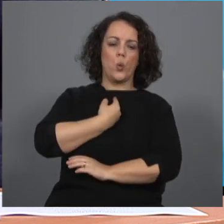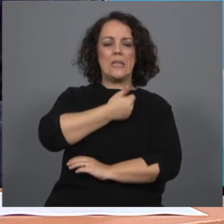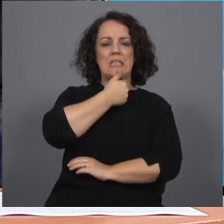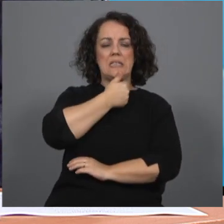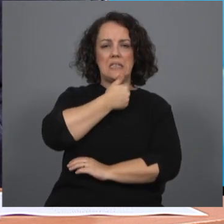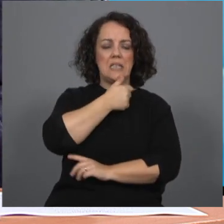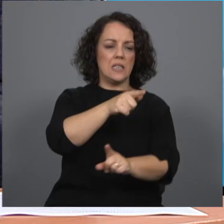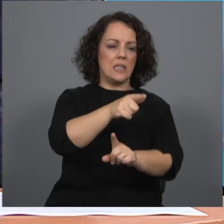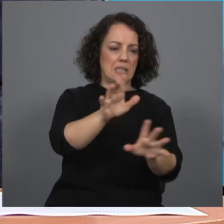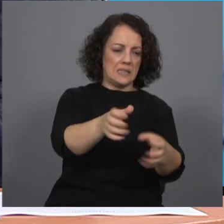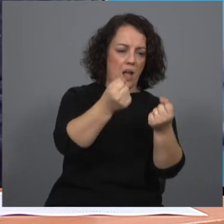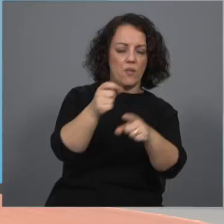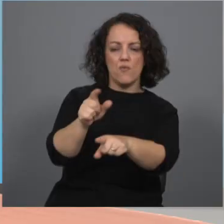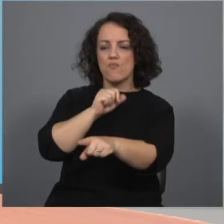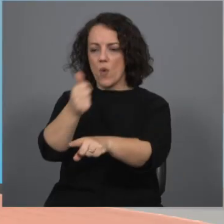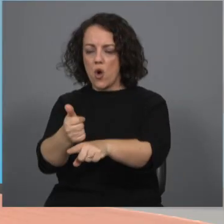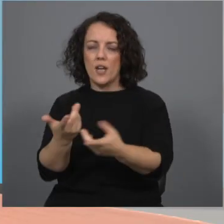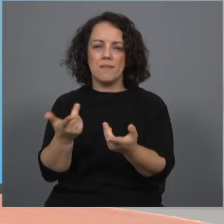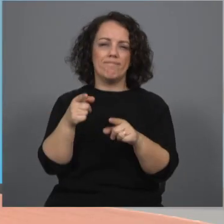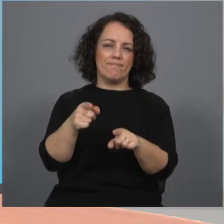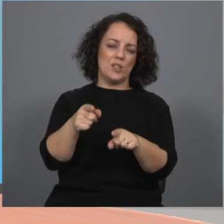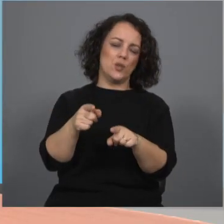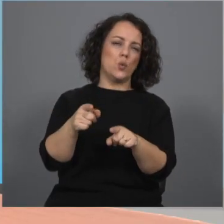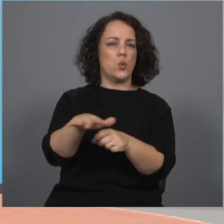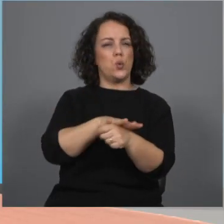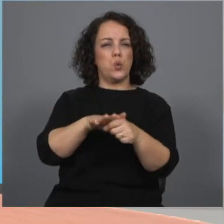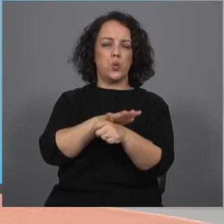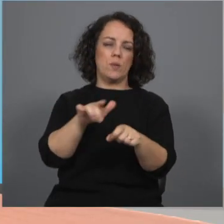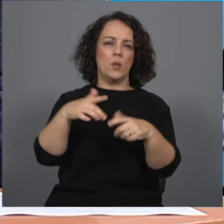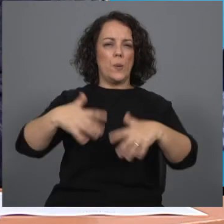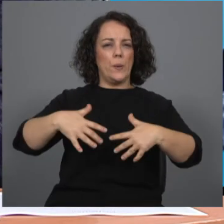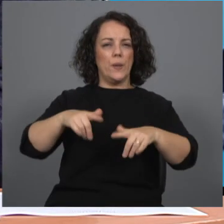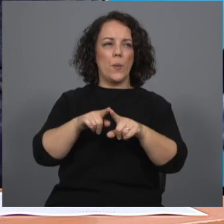morria. Esse tipo de abordagem é uma abordagem claramente